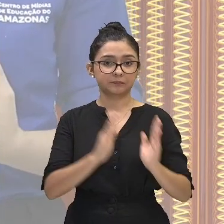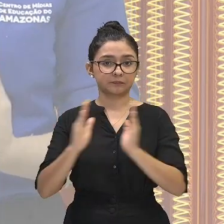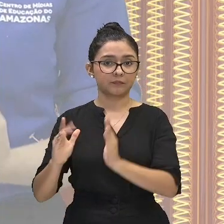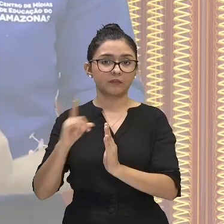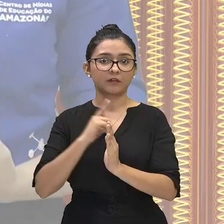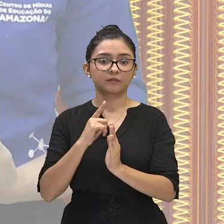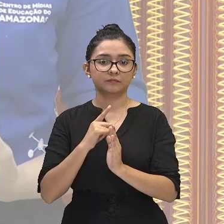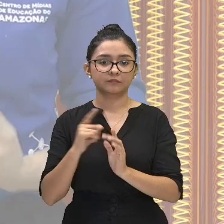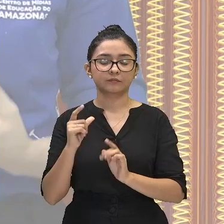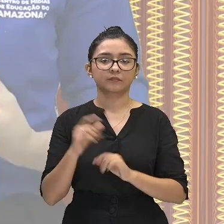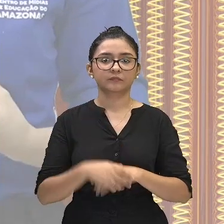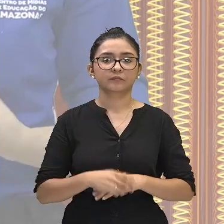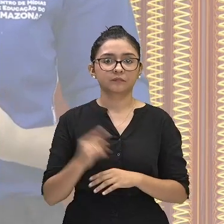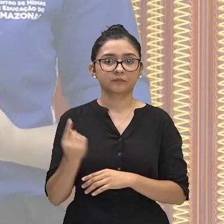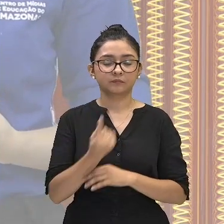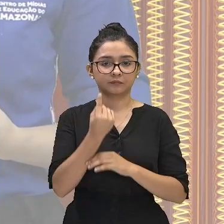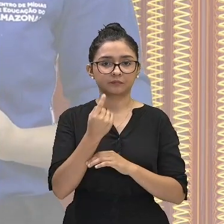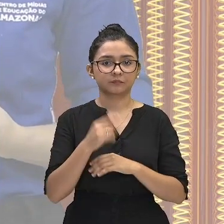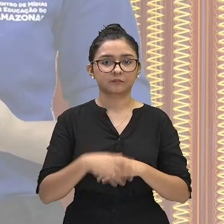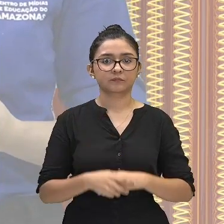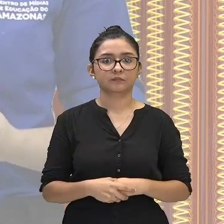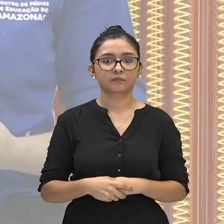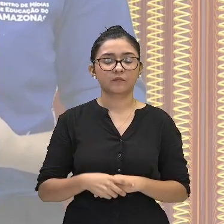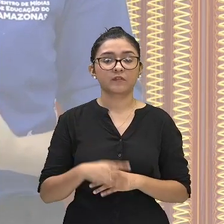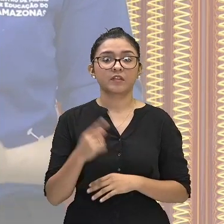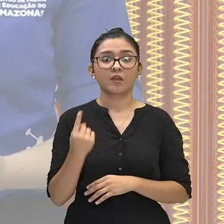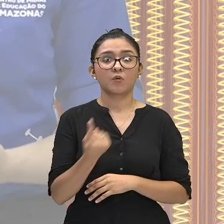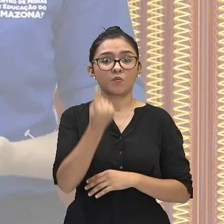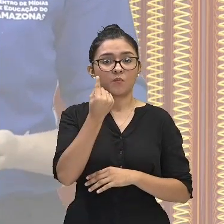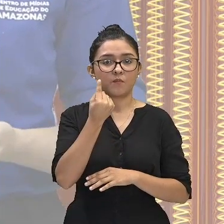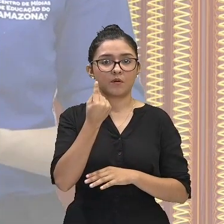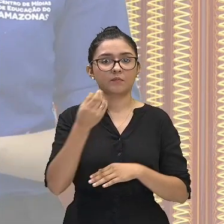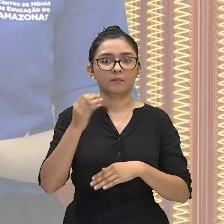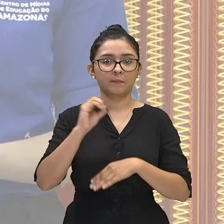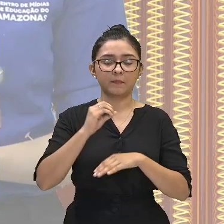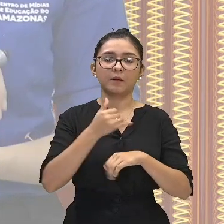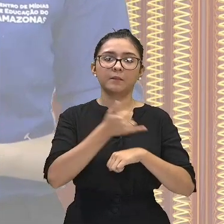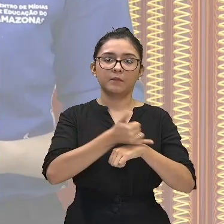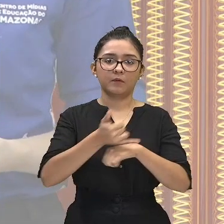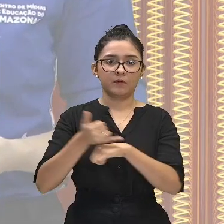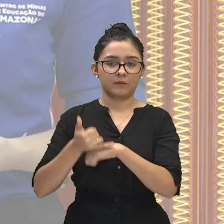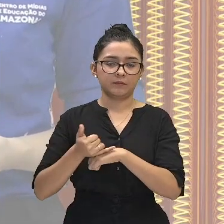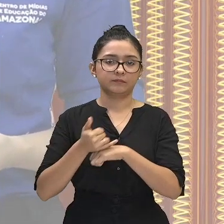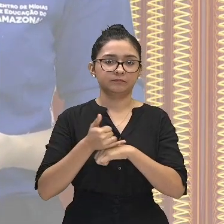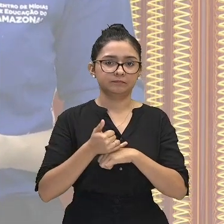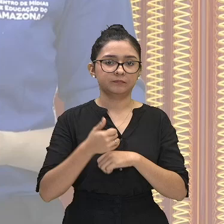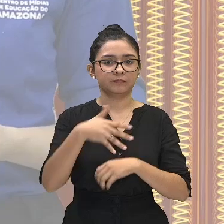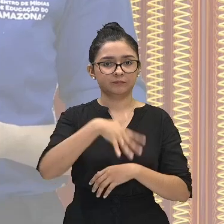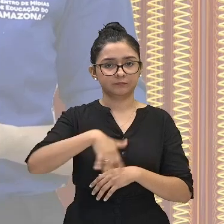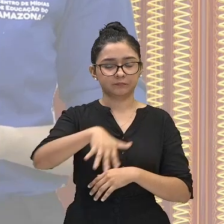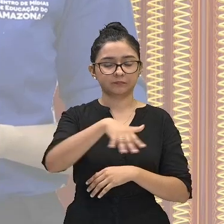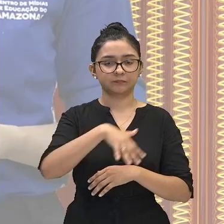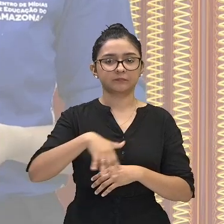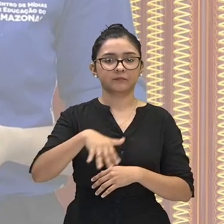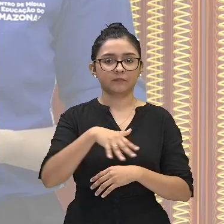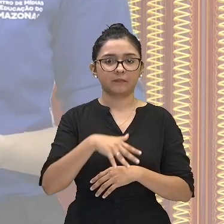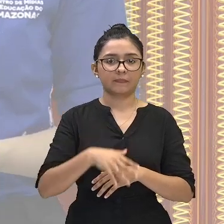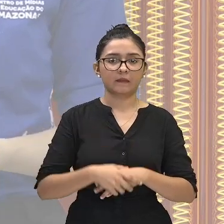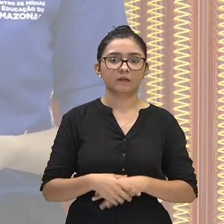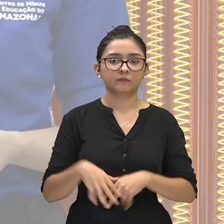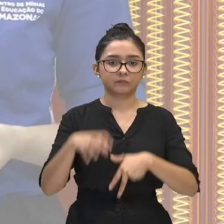unidade monetária. Vamos ter apenas uma moeda circulando em todo o reino, em toda a